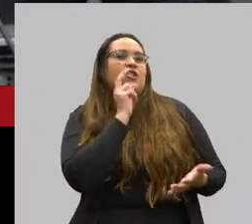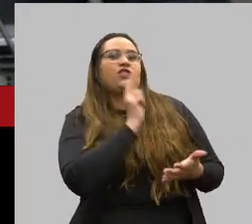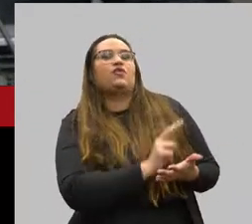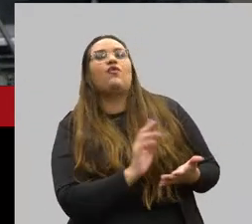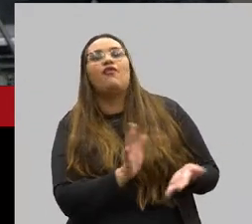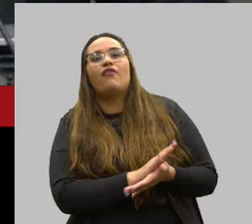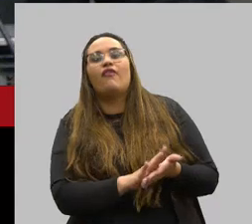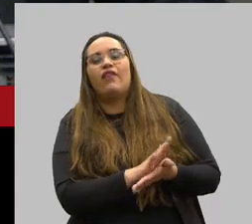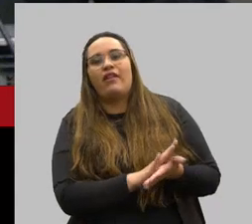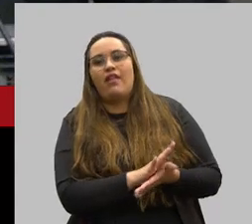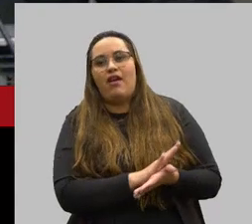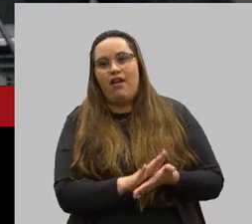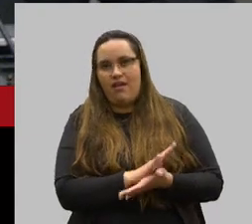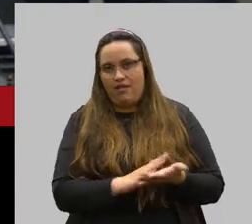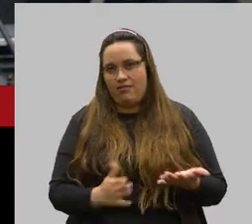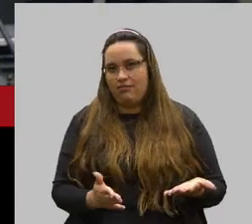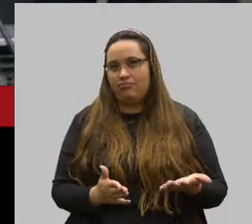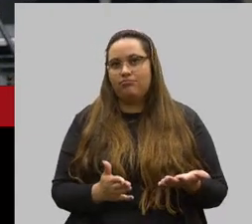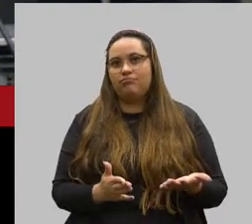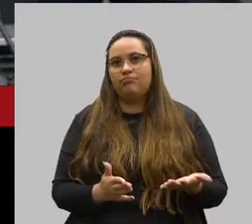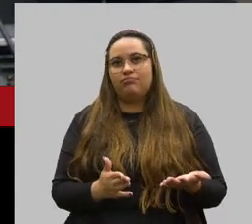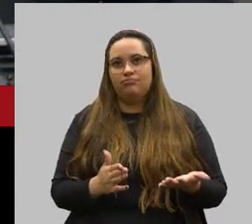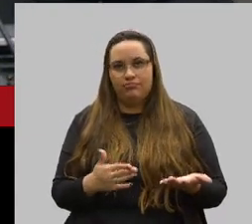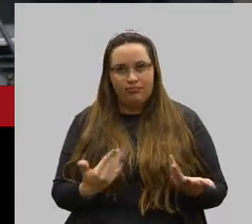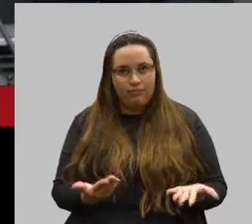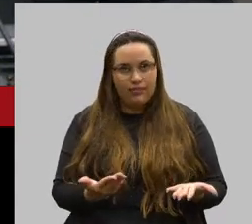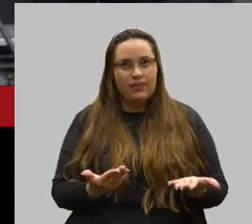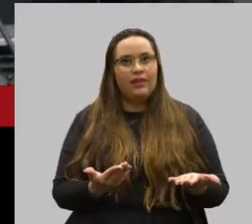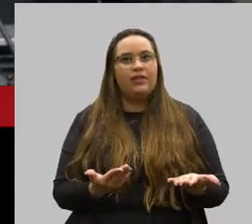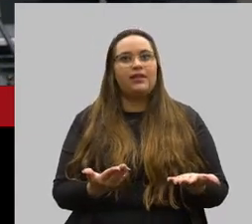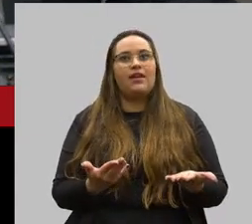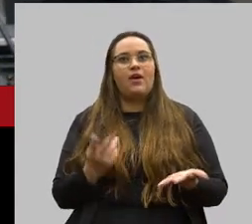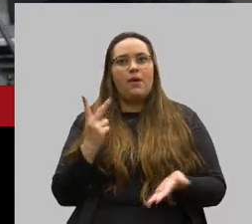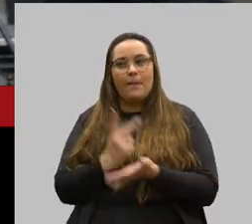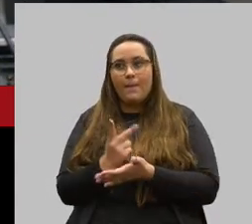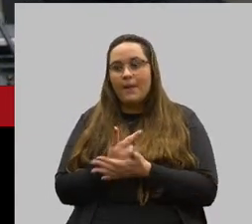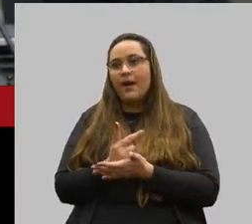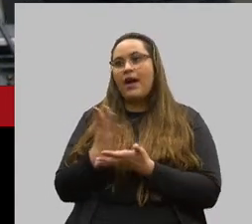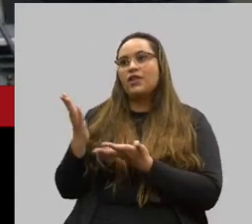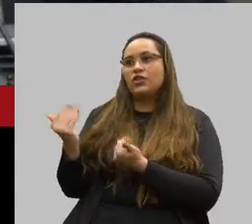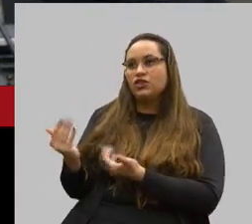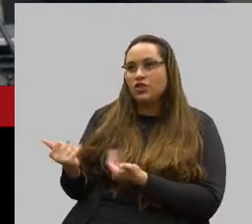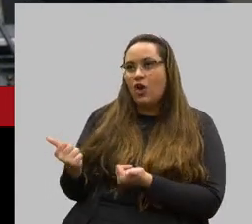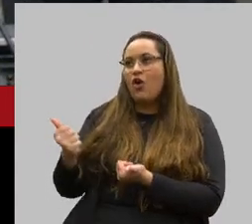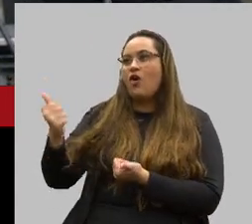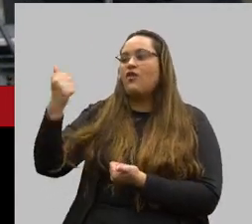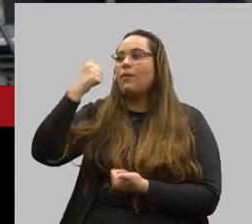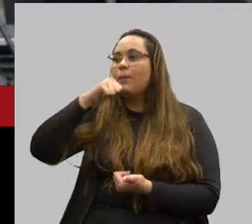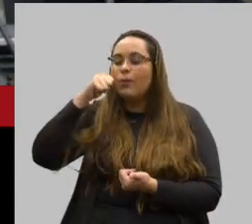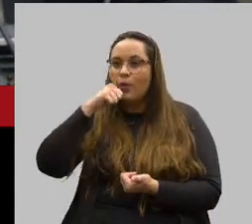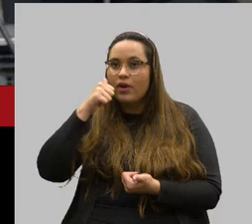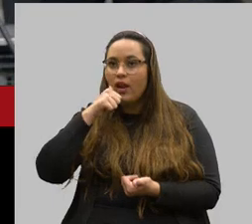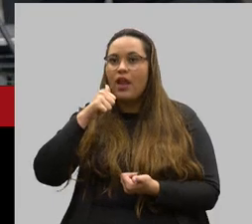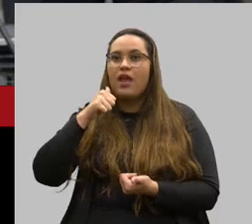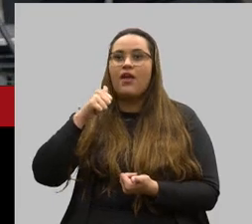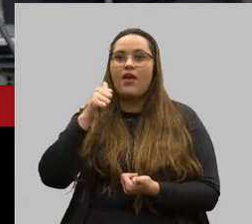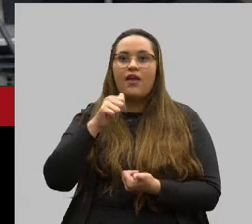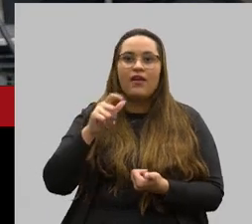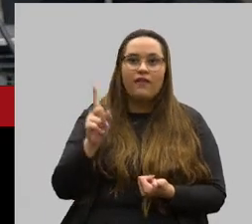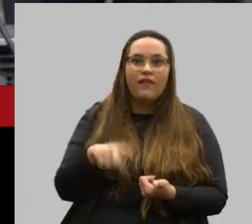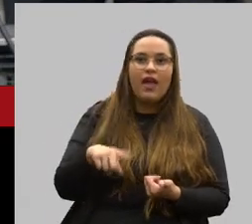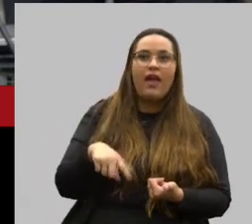política que saia da caixinha de cada setor mais jovens mulheres serão vítimas de